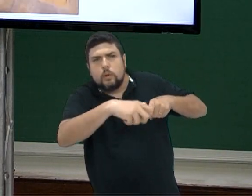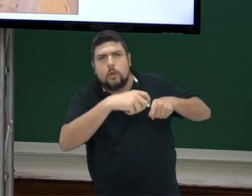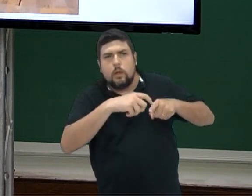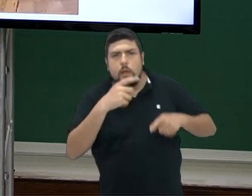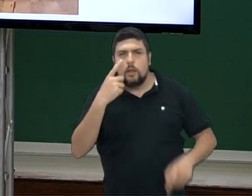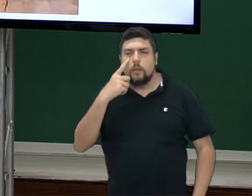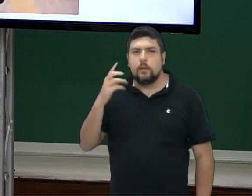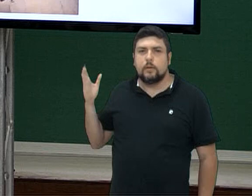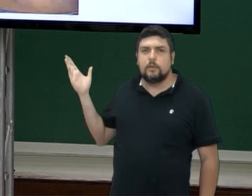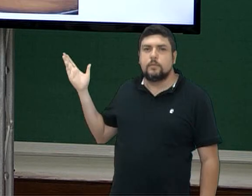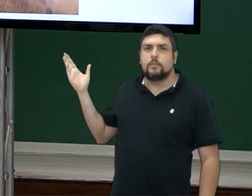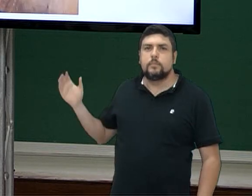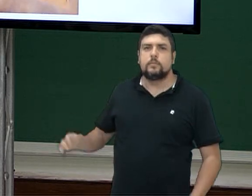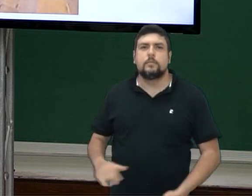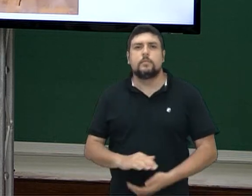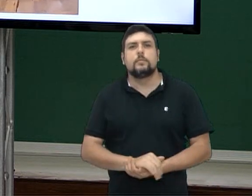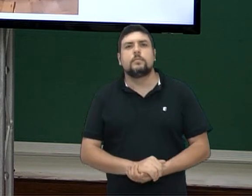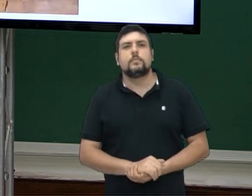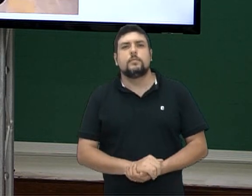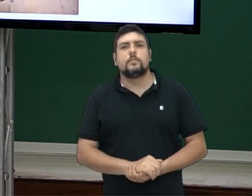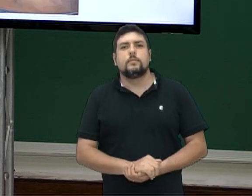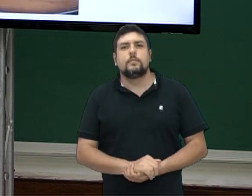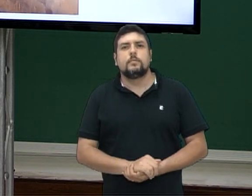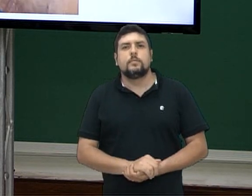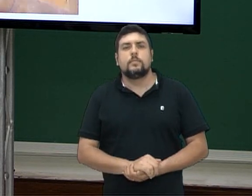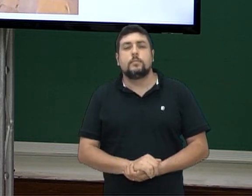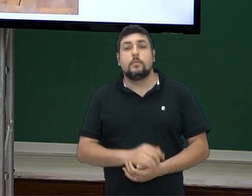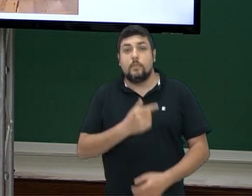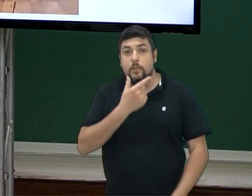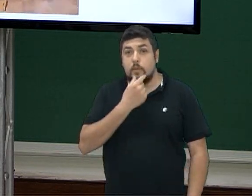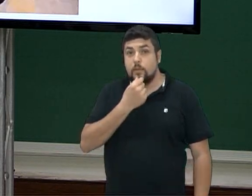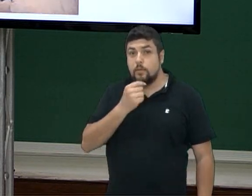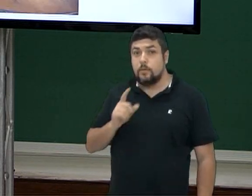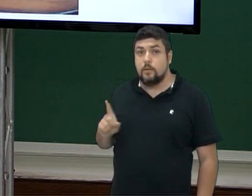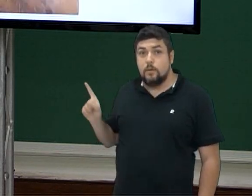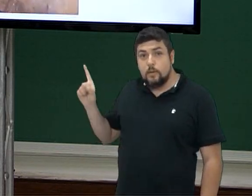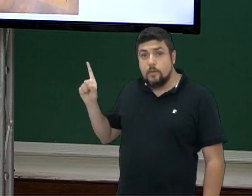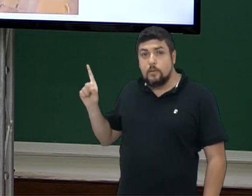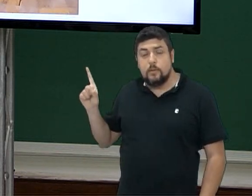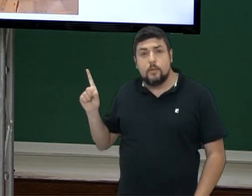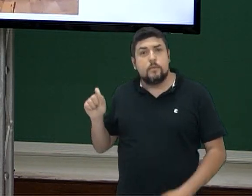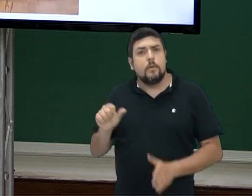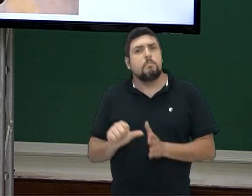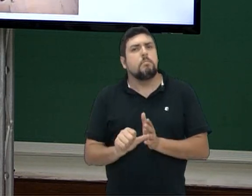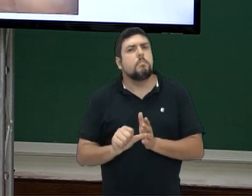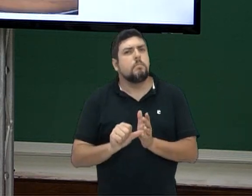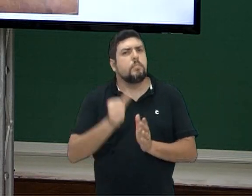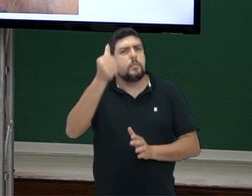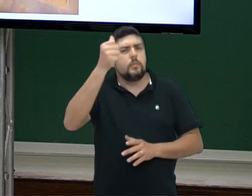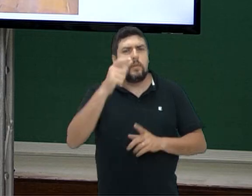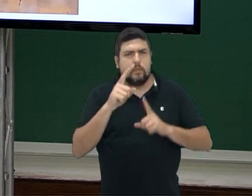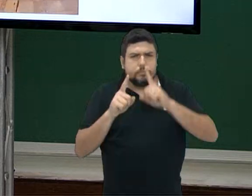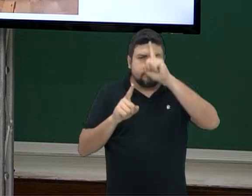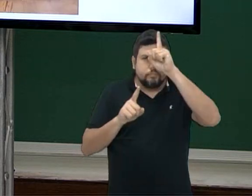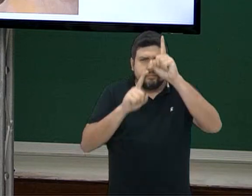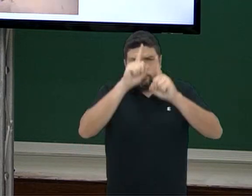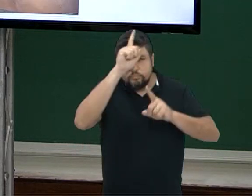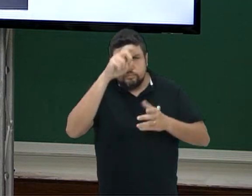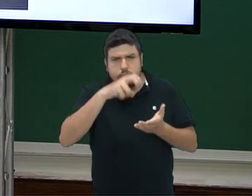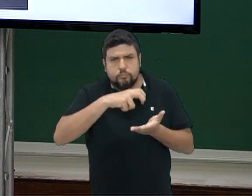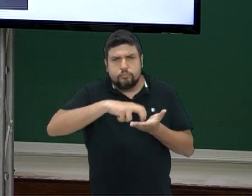fazendo. Então, ele foi um dos primeiros a realizar várias manobras, inventar várias manobras,